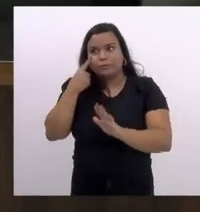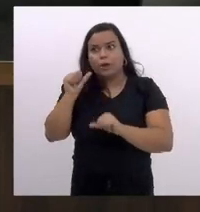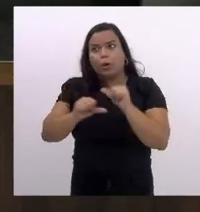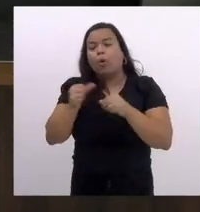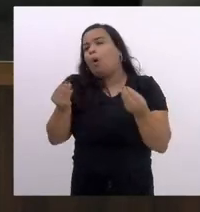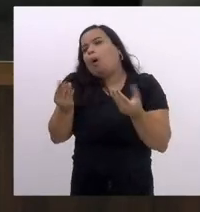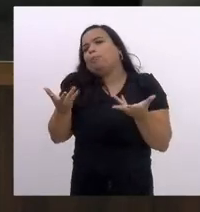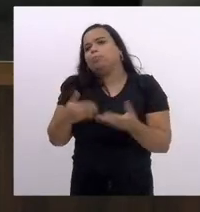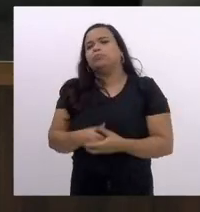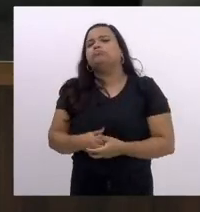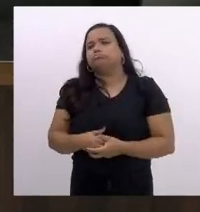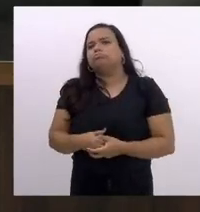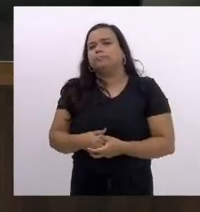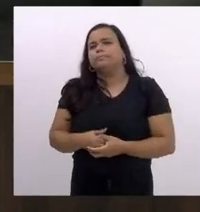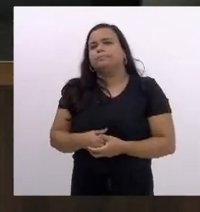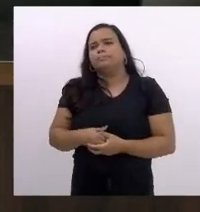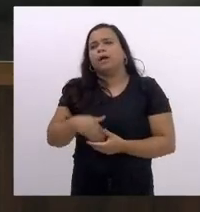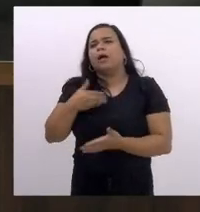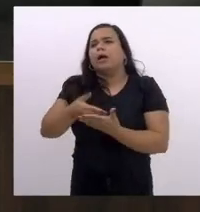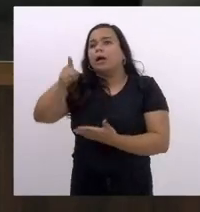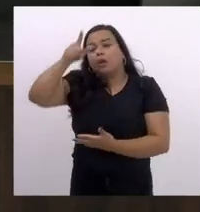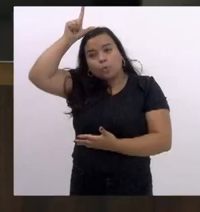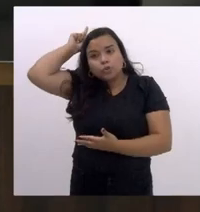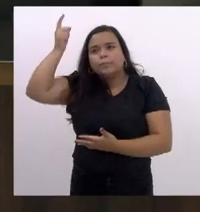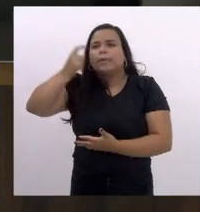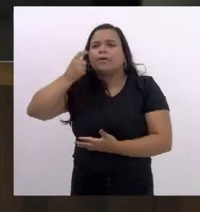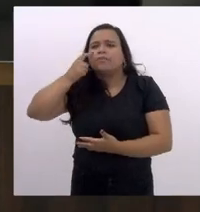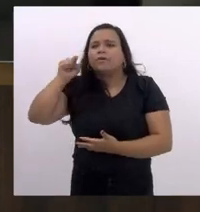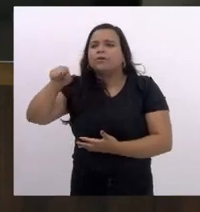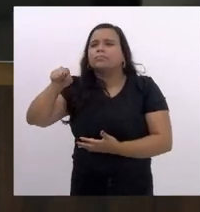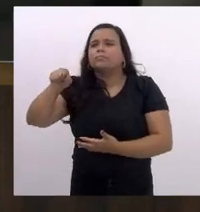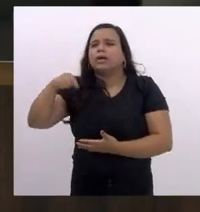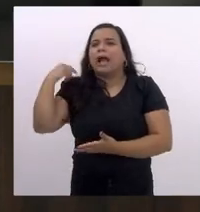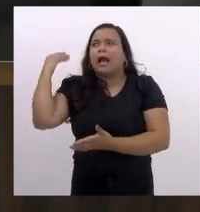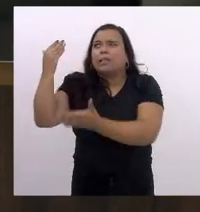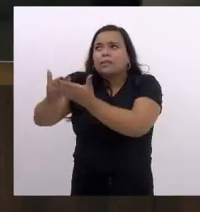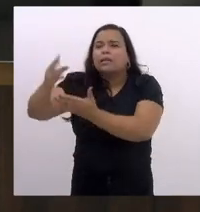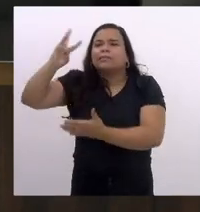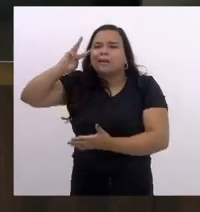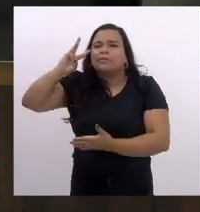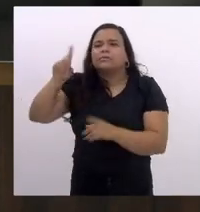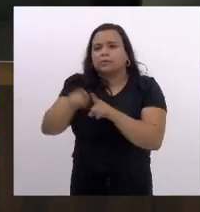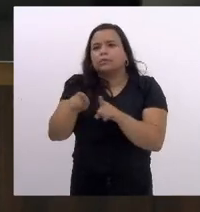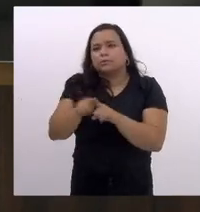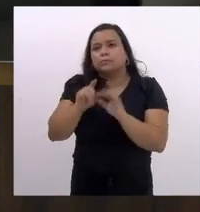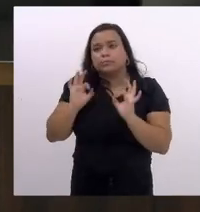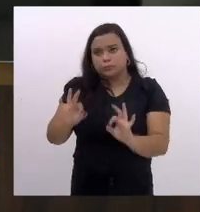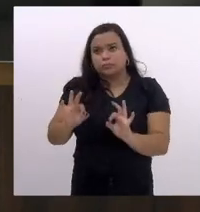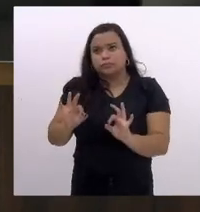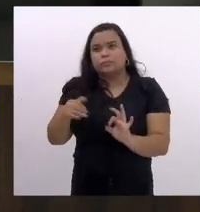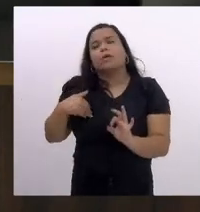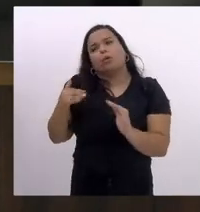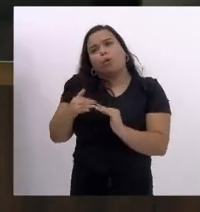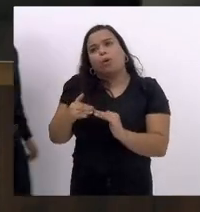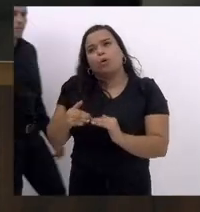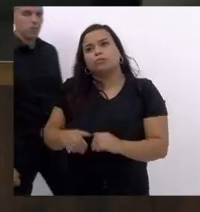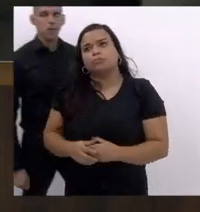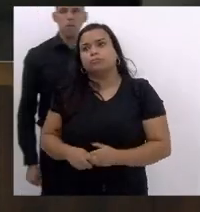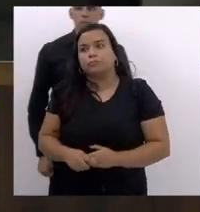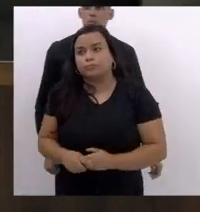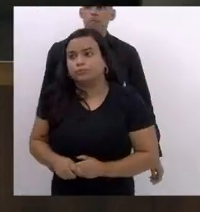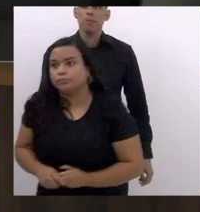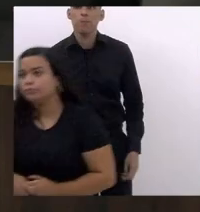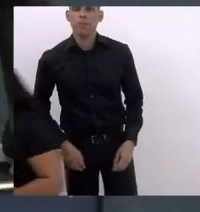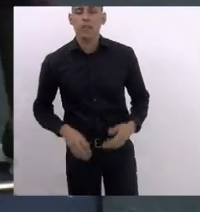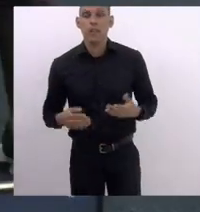Luiz Paulo, até a própria terça-feira. Não, próxima, eu concordo com isso. E a gente traz na pauta de terça.